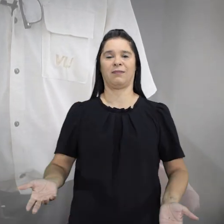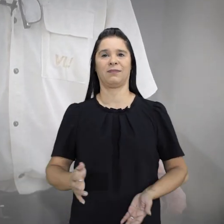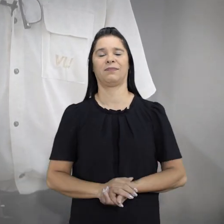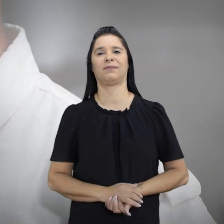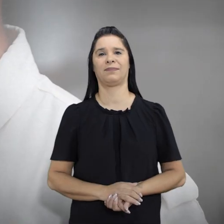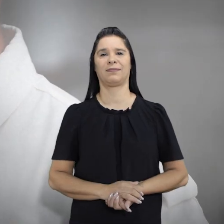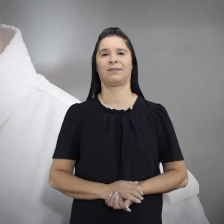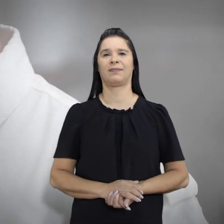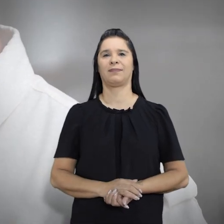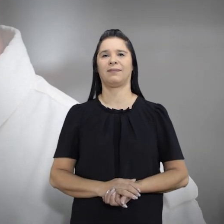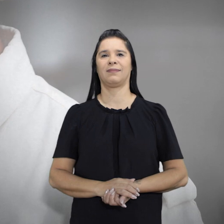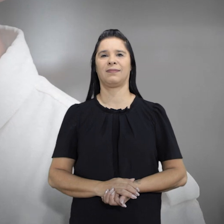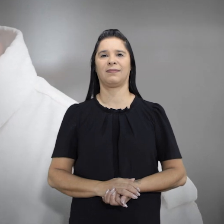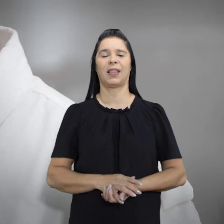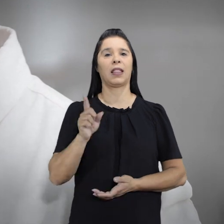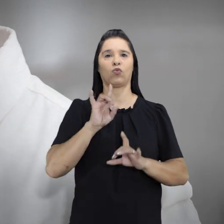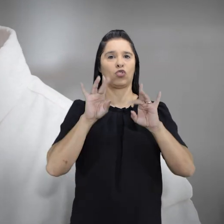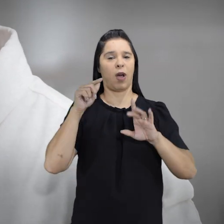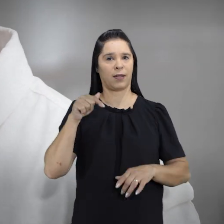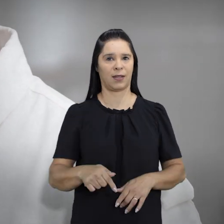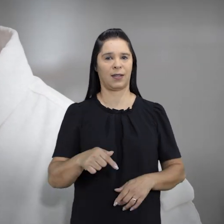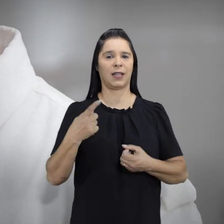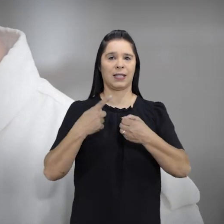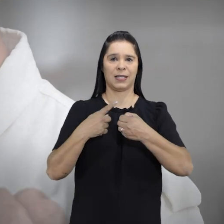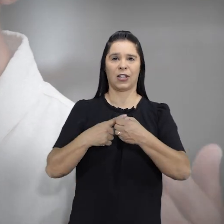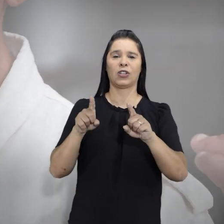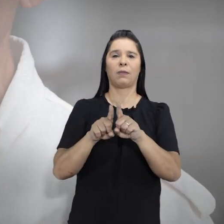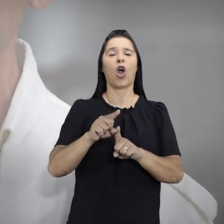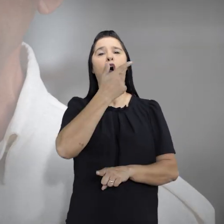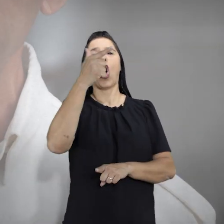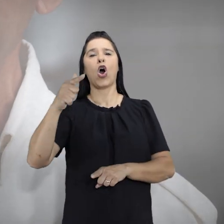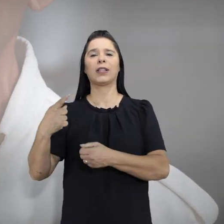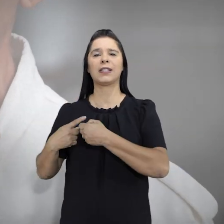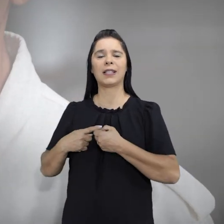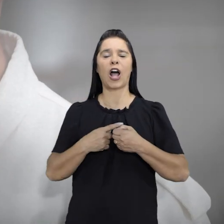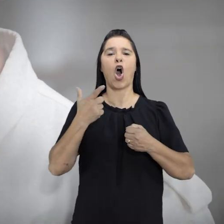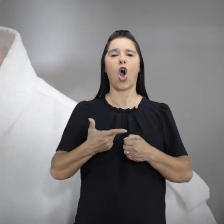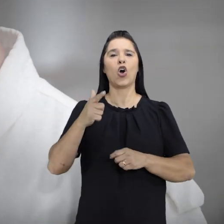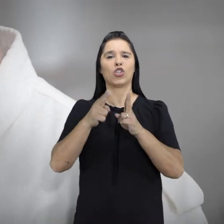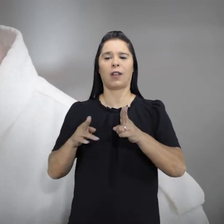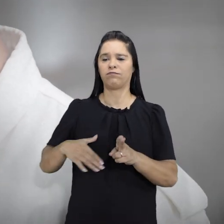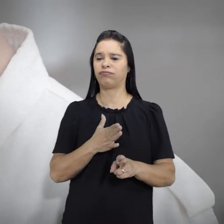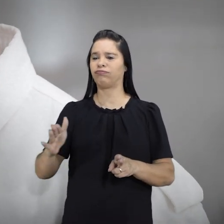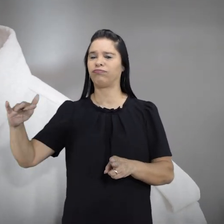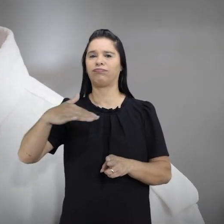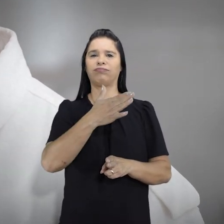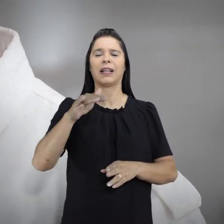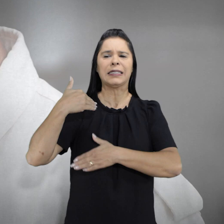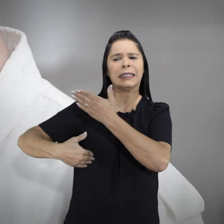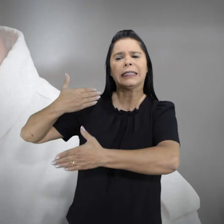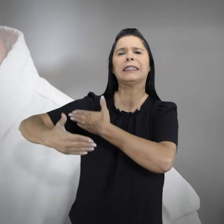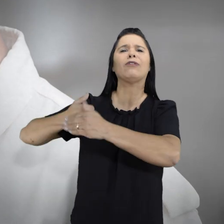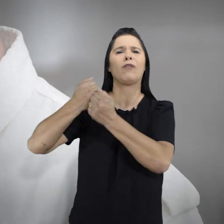E assim, e sem falar que não só aqui a cidade, como as outras cidades onde o trem passava, com a chegada do trem, desenvolveu